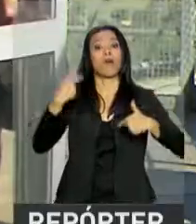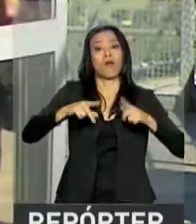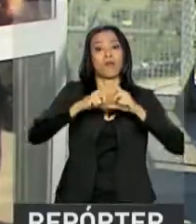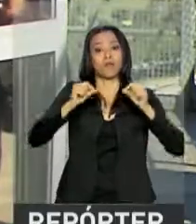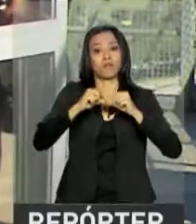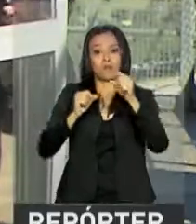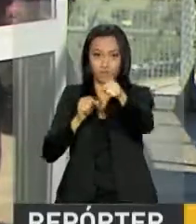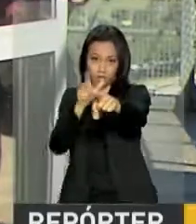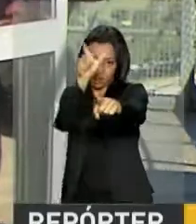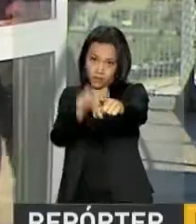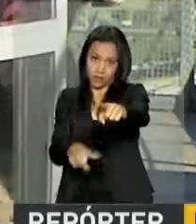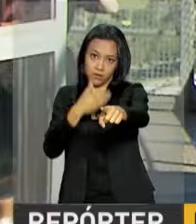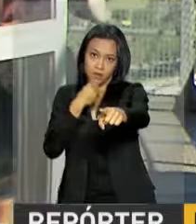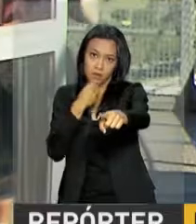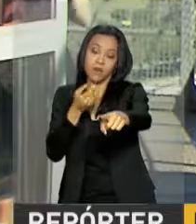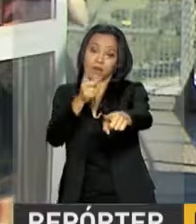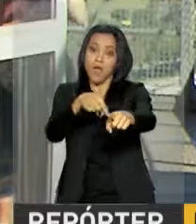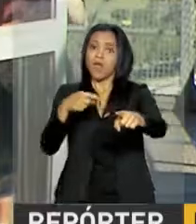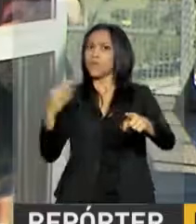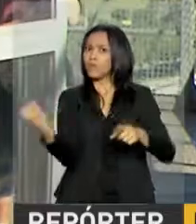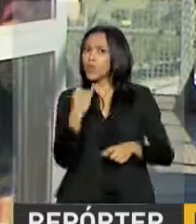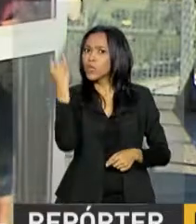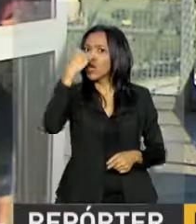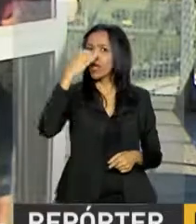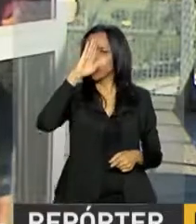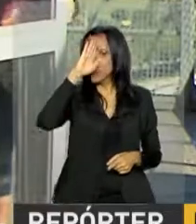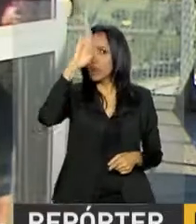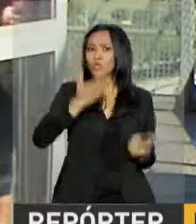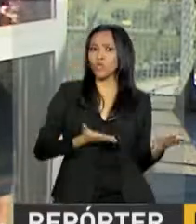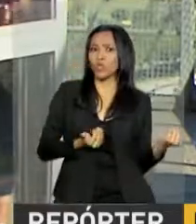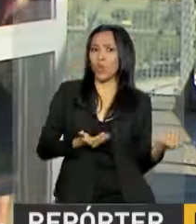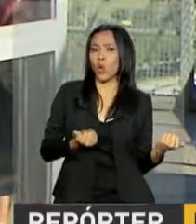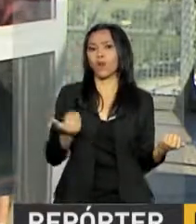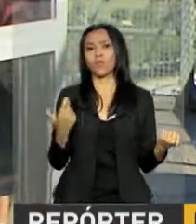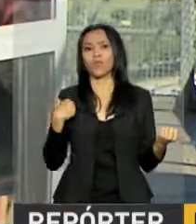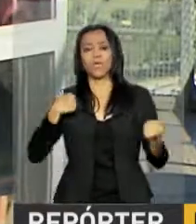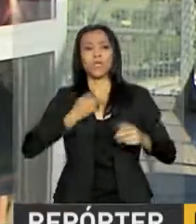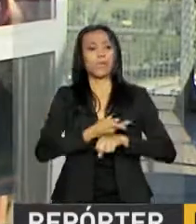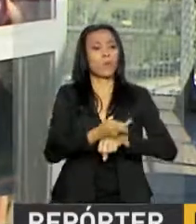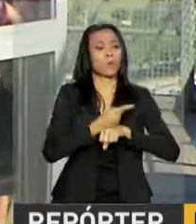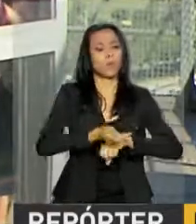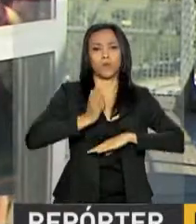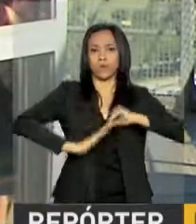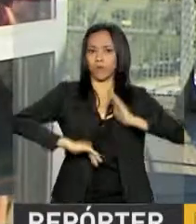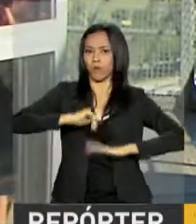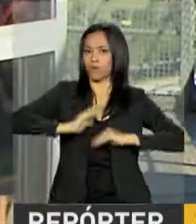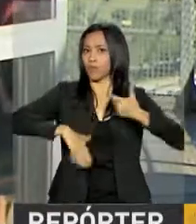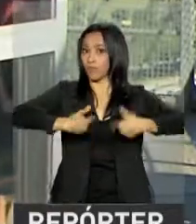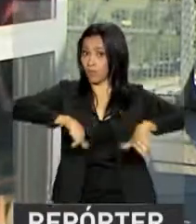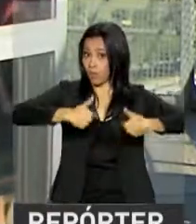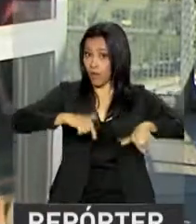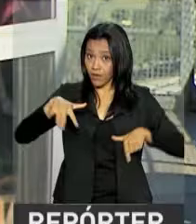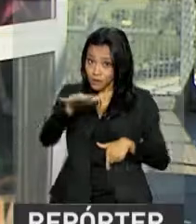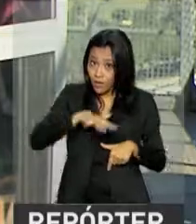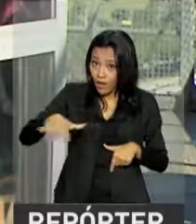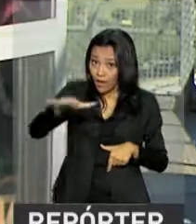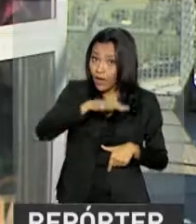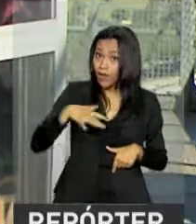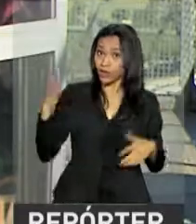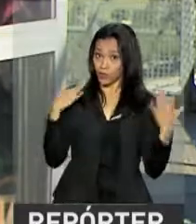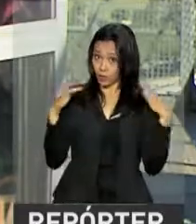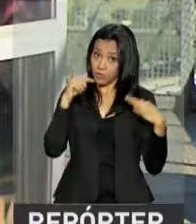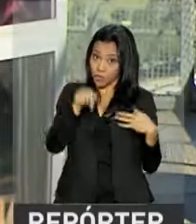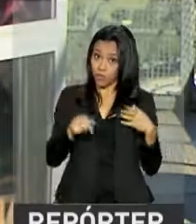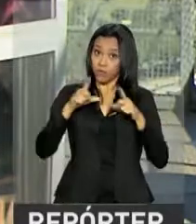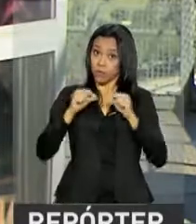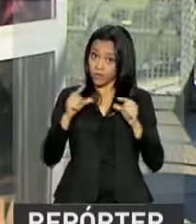um mercado importantíssimo, principalmente para os jovens, né, que buscam uma profissão. O setor de serviços, no caso de